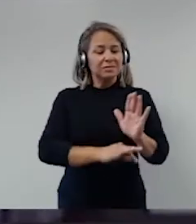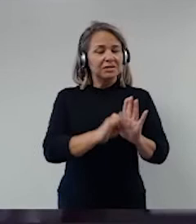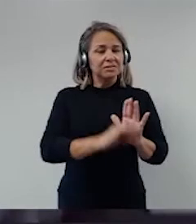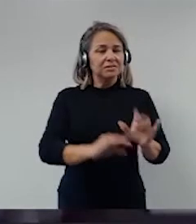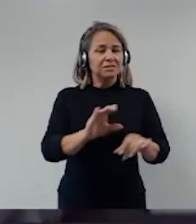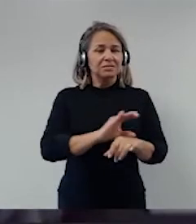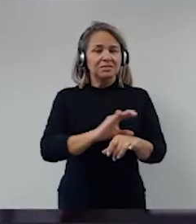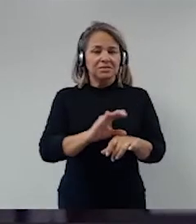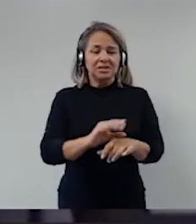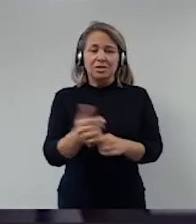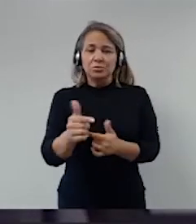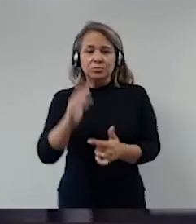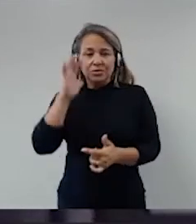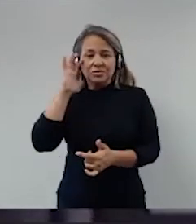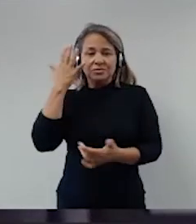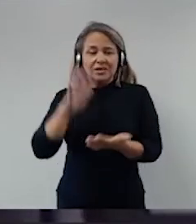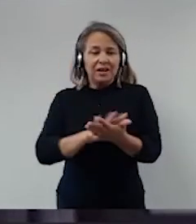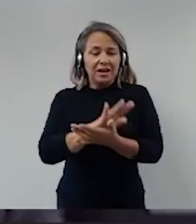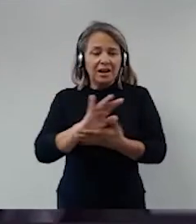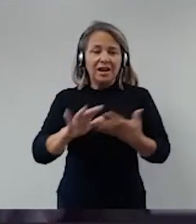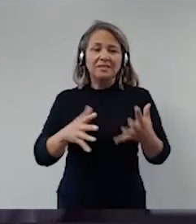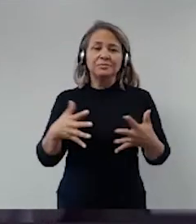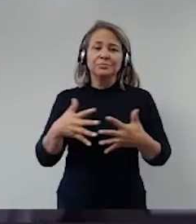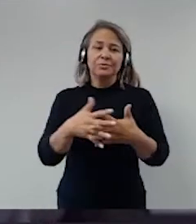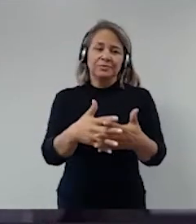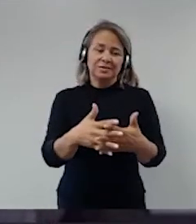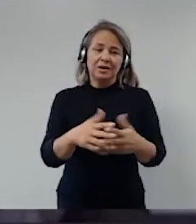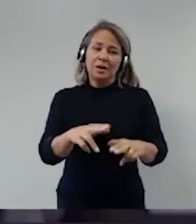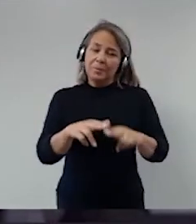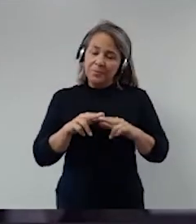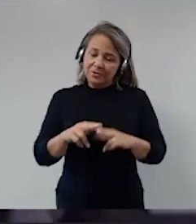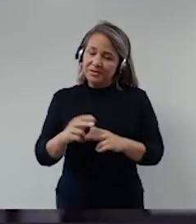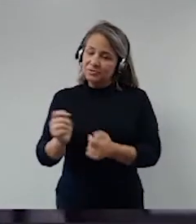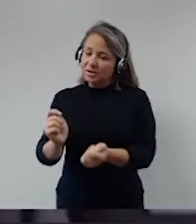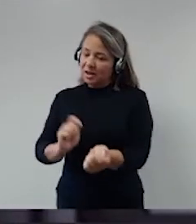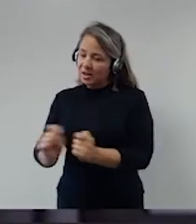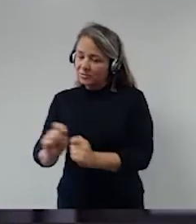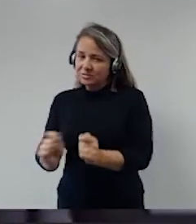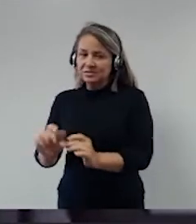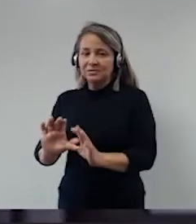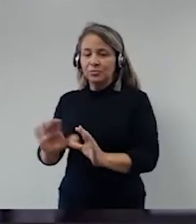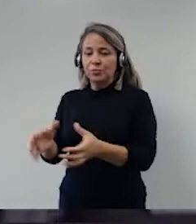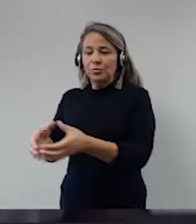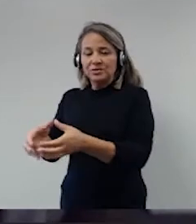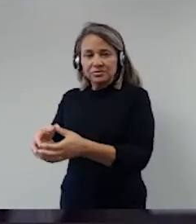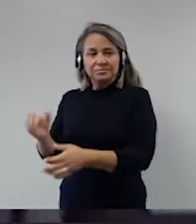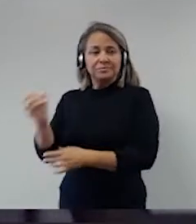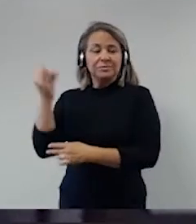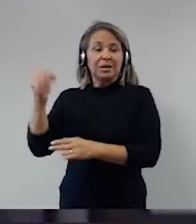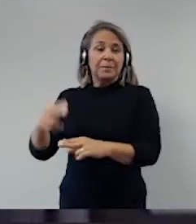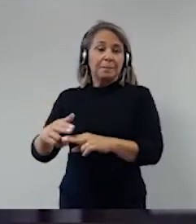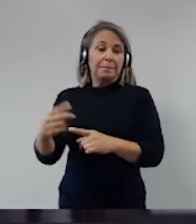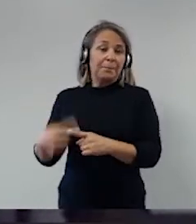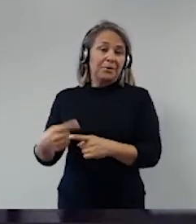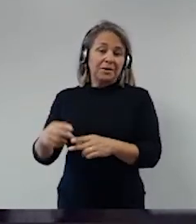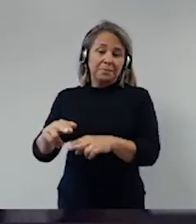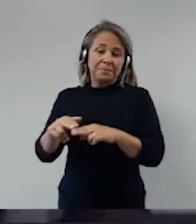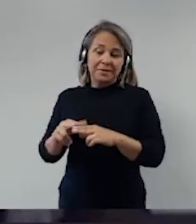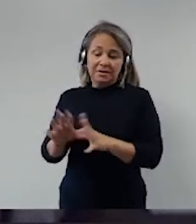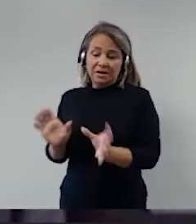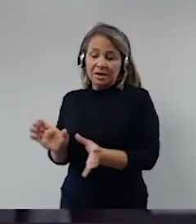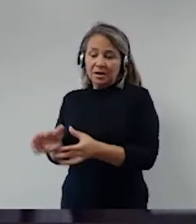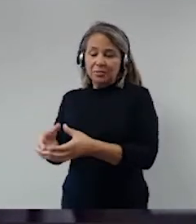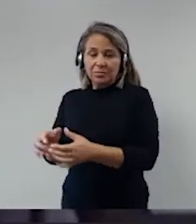Constituição e sem solucionar os conflitos. Por isso a negociação coletiva é importante, porque a partir da negociação coletiva você